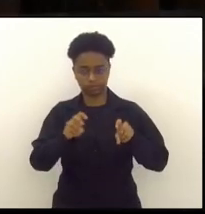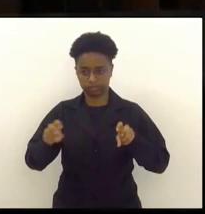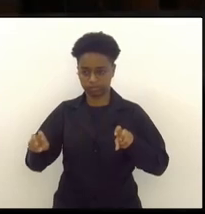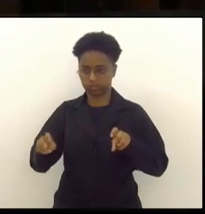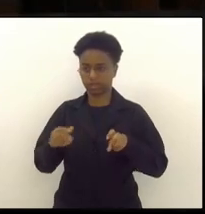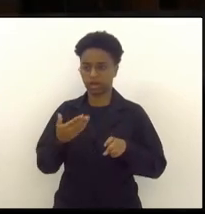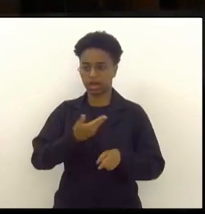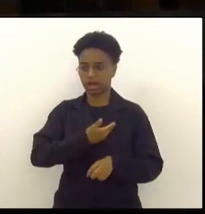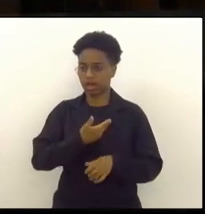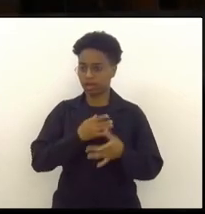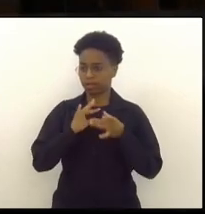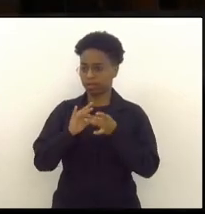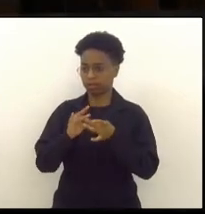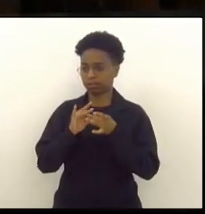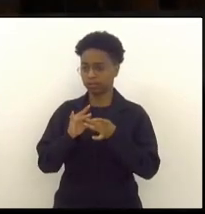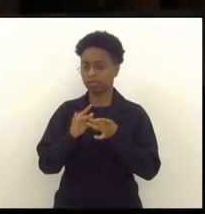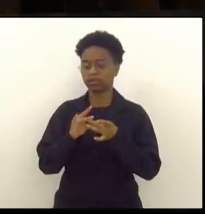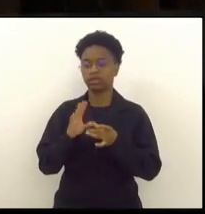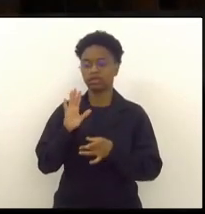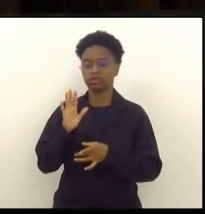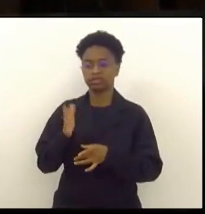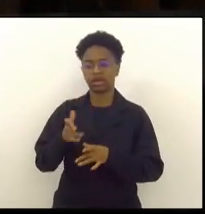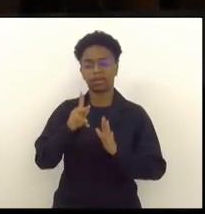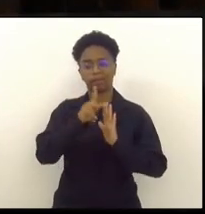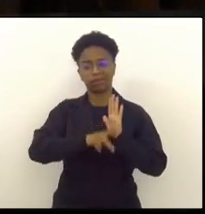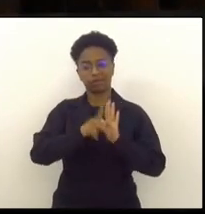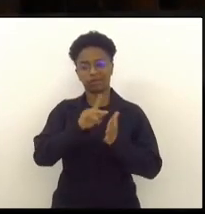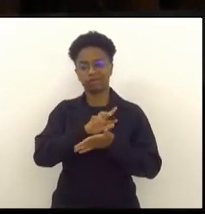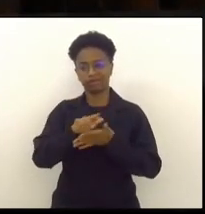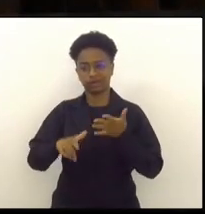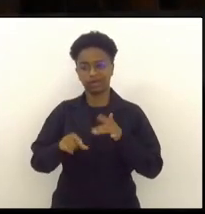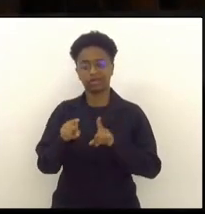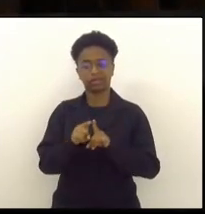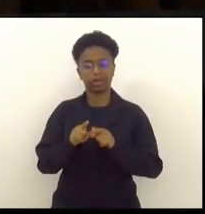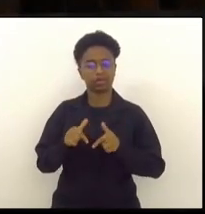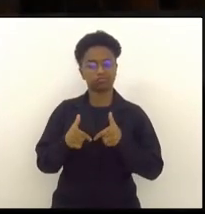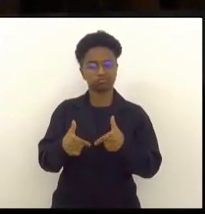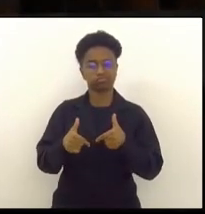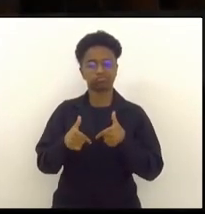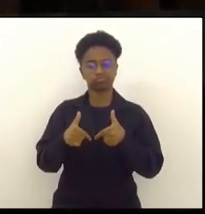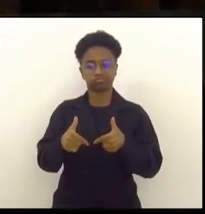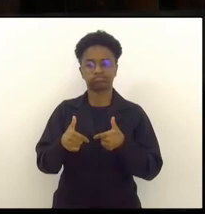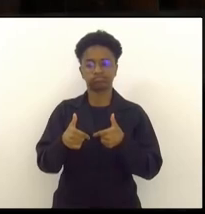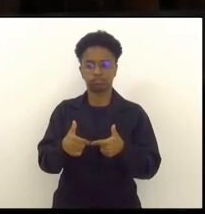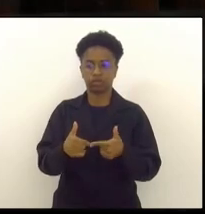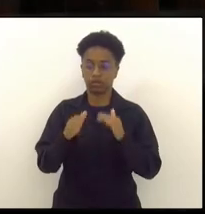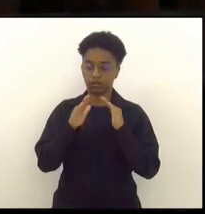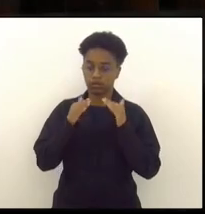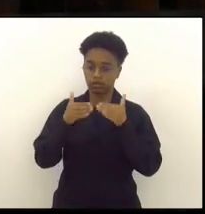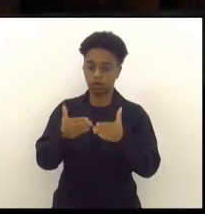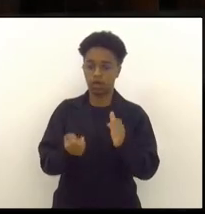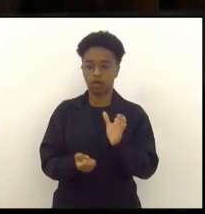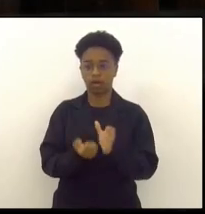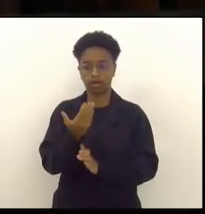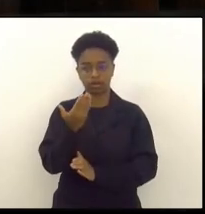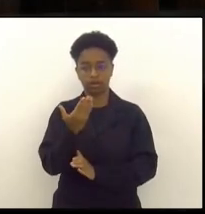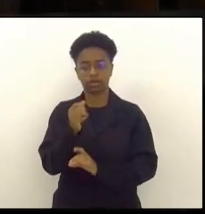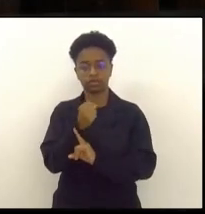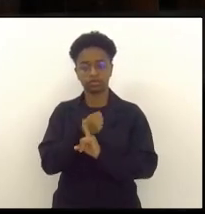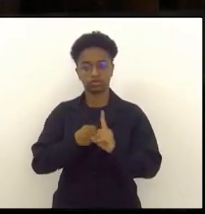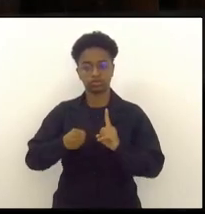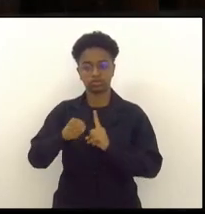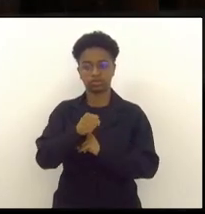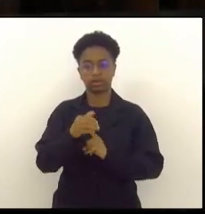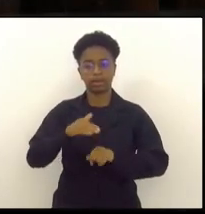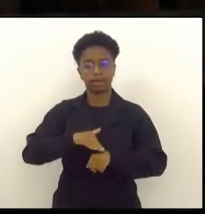caríssimos parceiros, parceiras de tantos projetos, de tantas atuações em prol da construção de uma sociedade